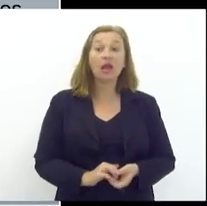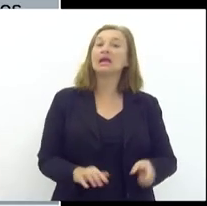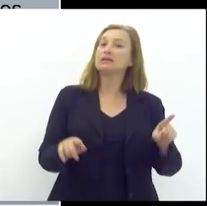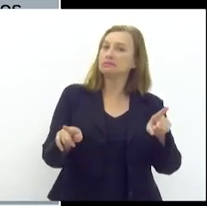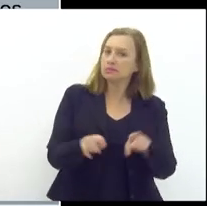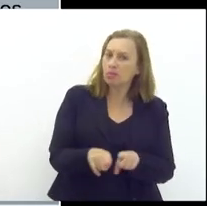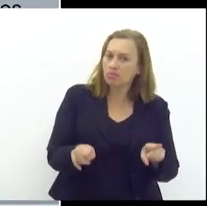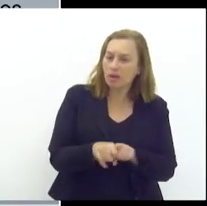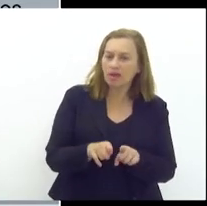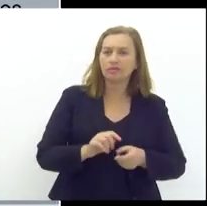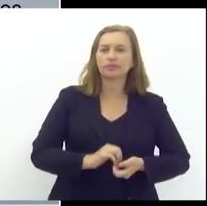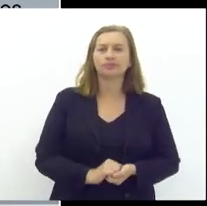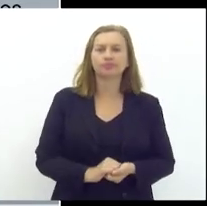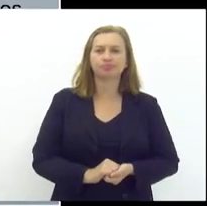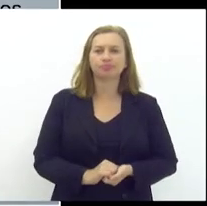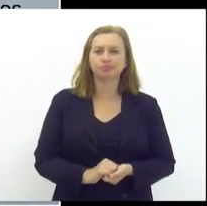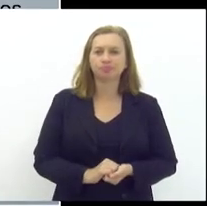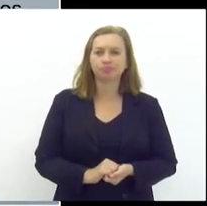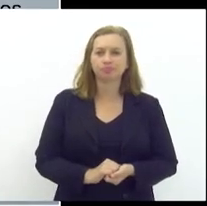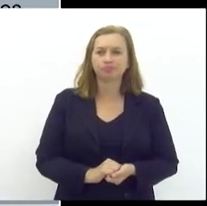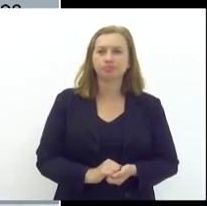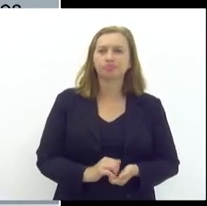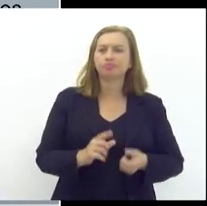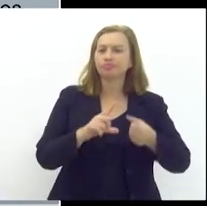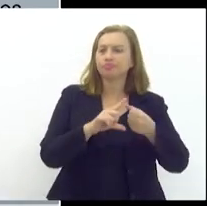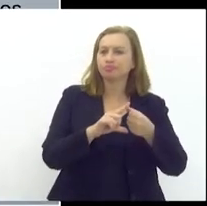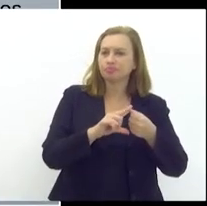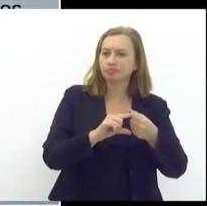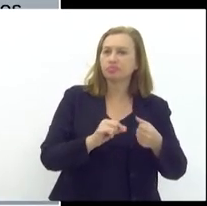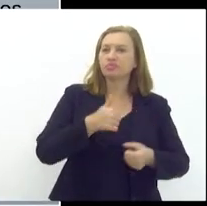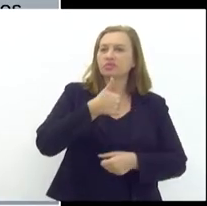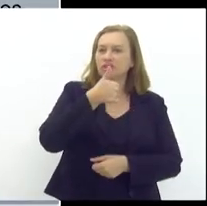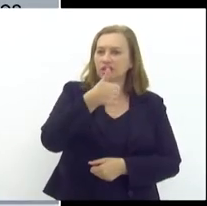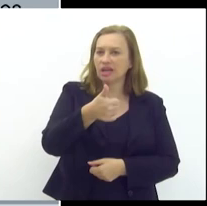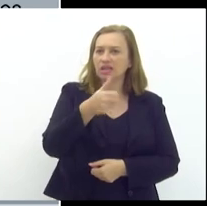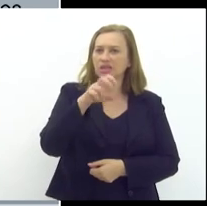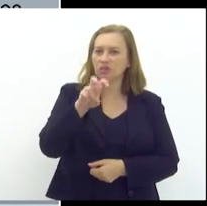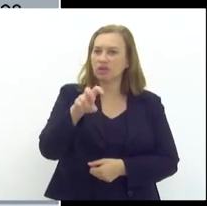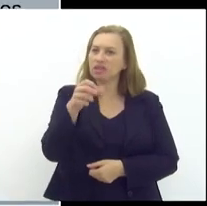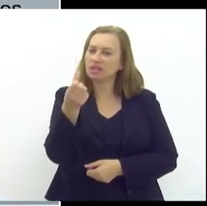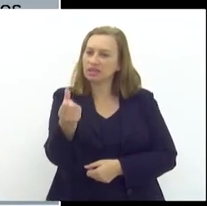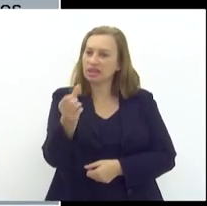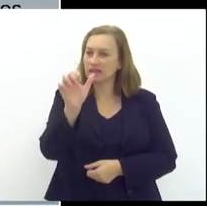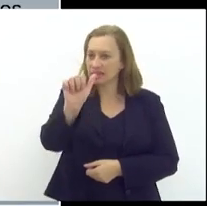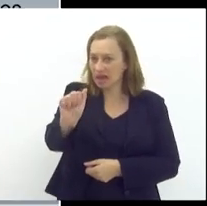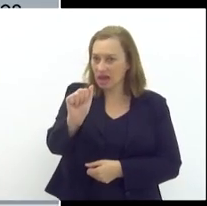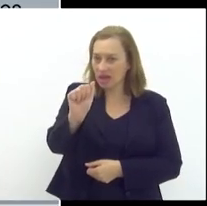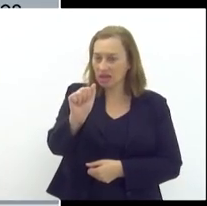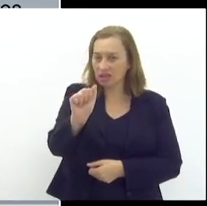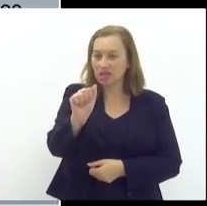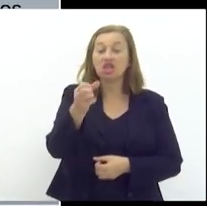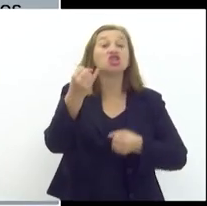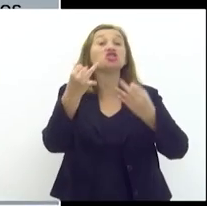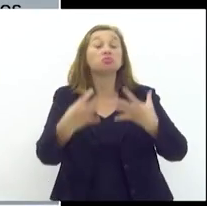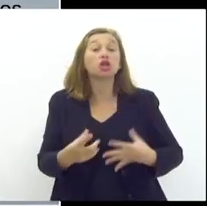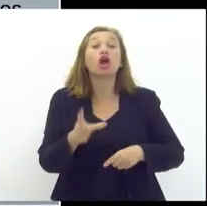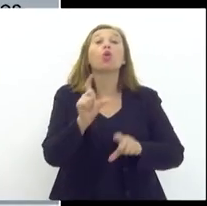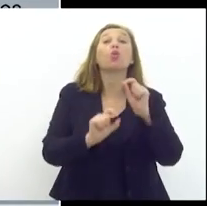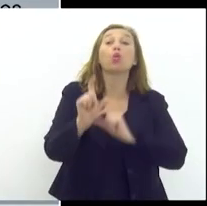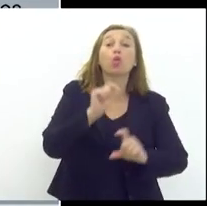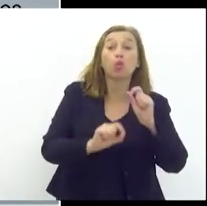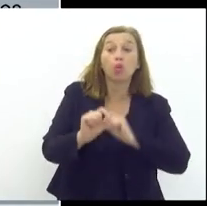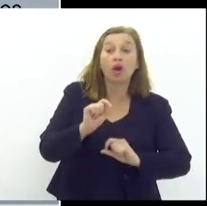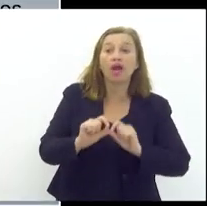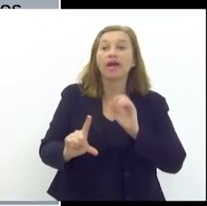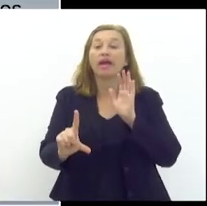também o artigo 156 a ele diz que lei complementar